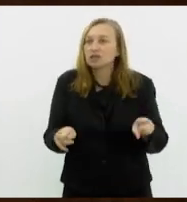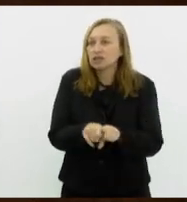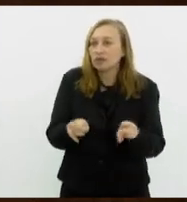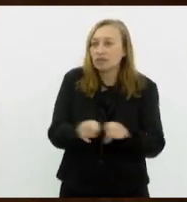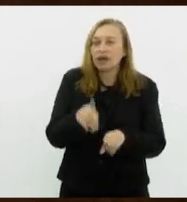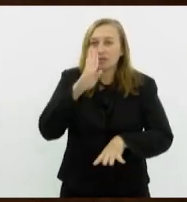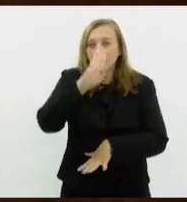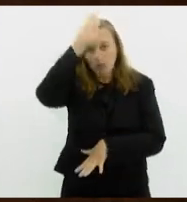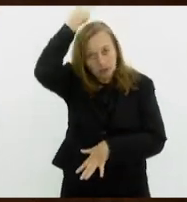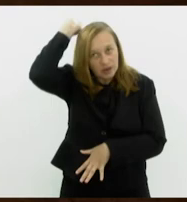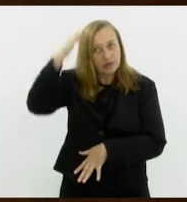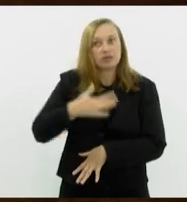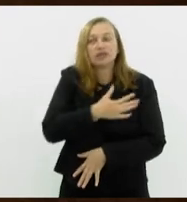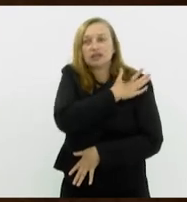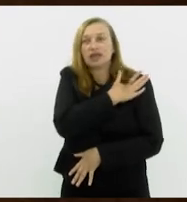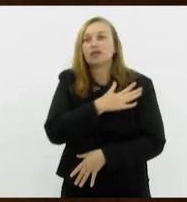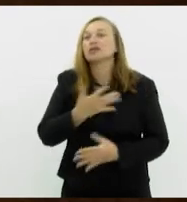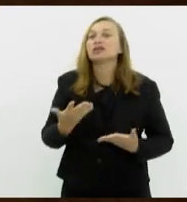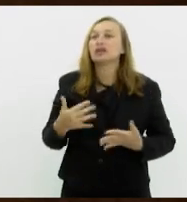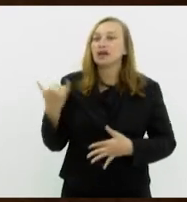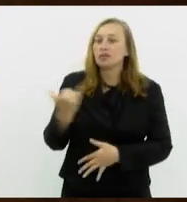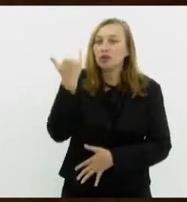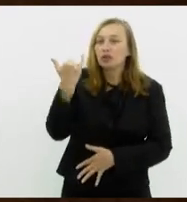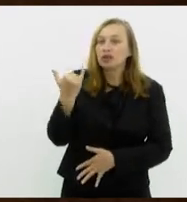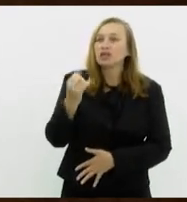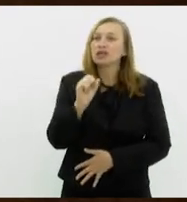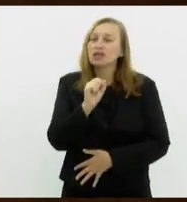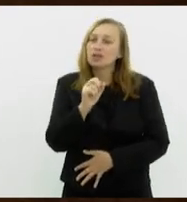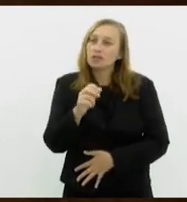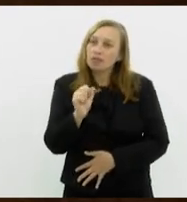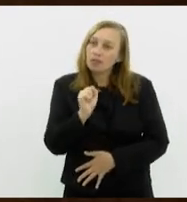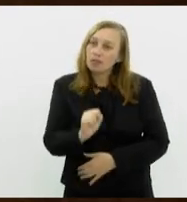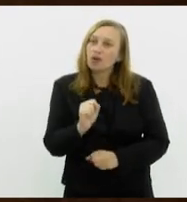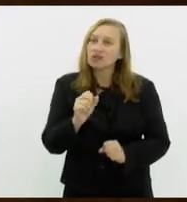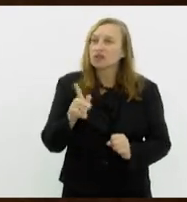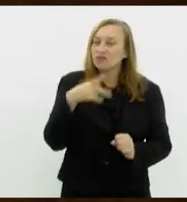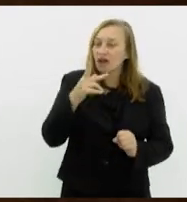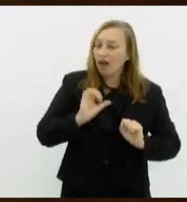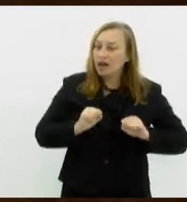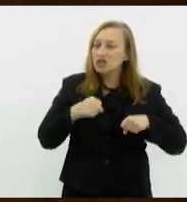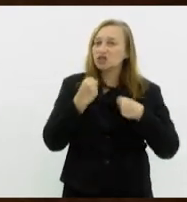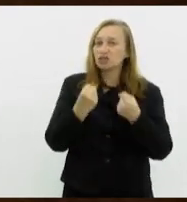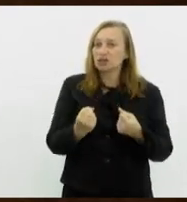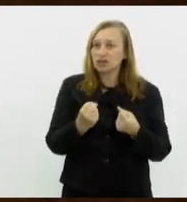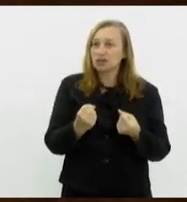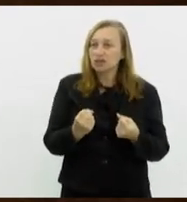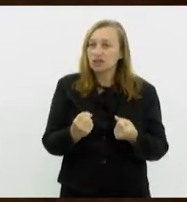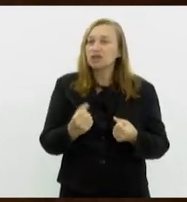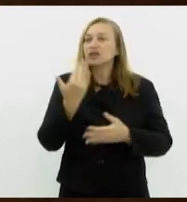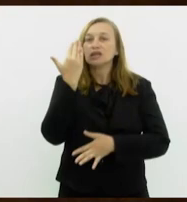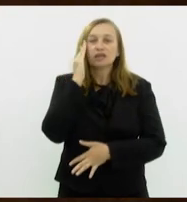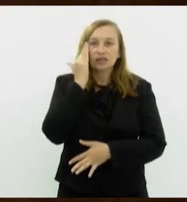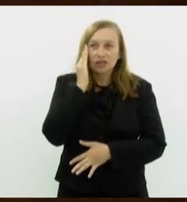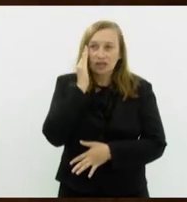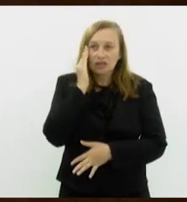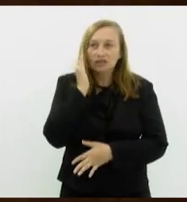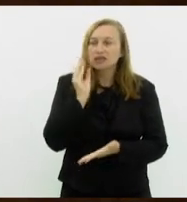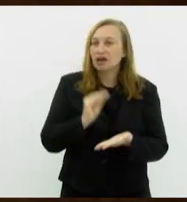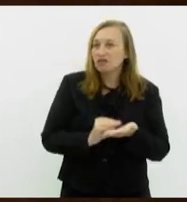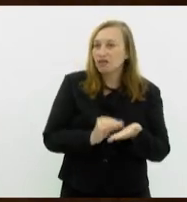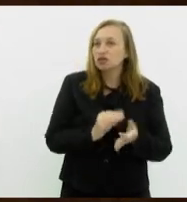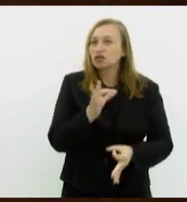bombeiros militares, é central que a gente possa colocar e enveredar esforços para que a gente compreenda que as